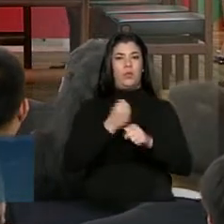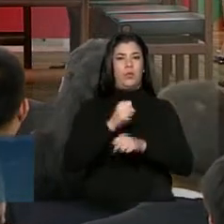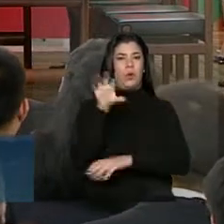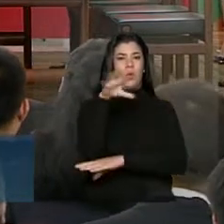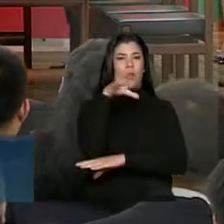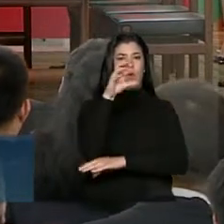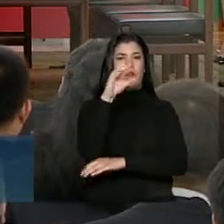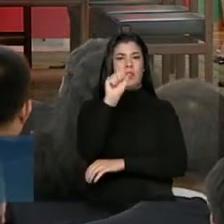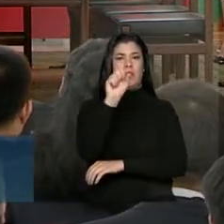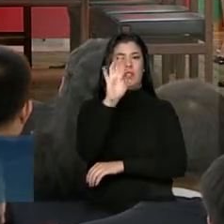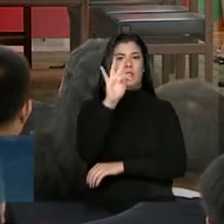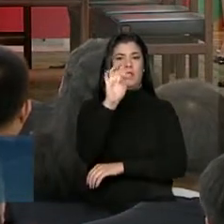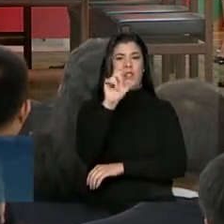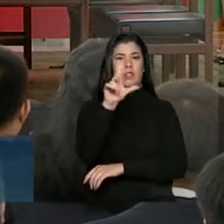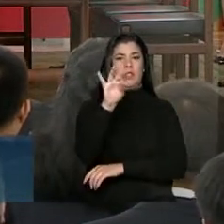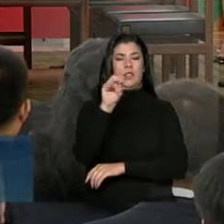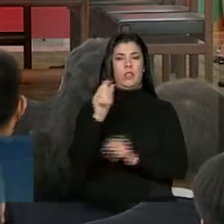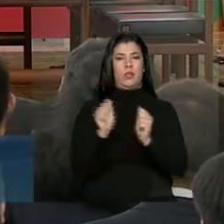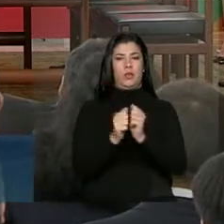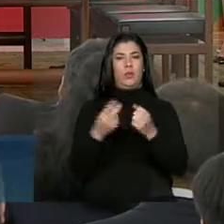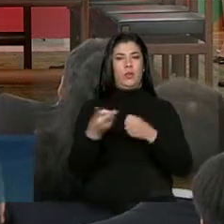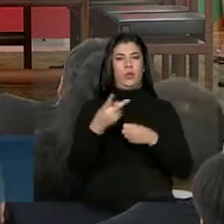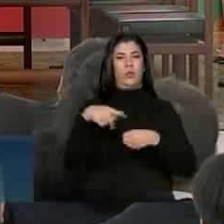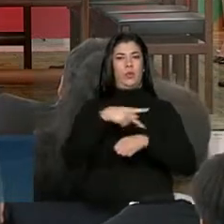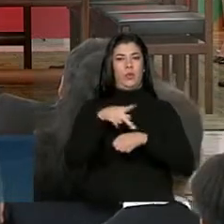recursos terrestres China-Brasil.